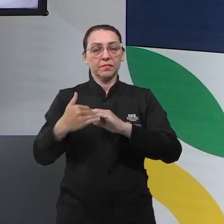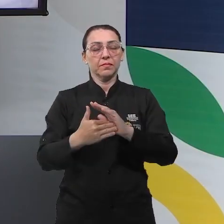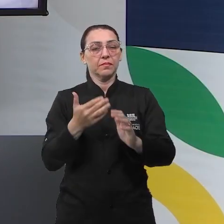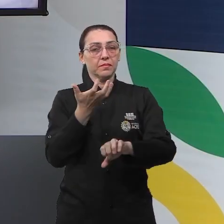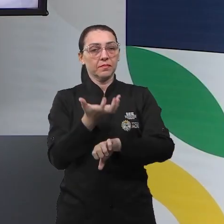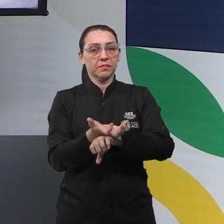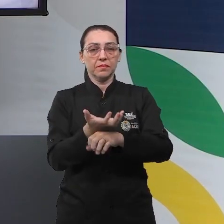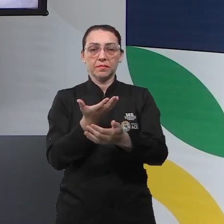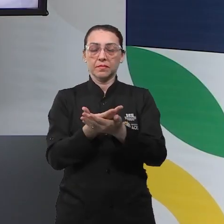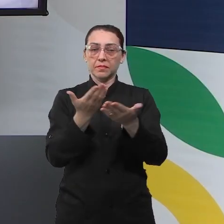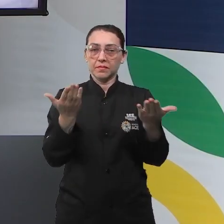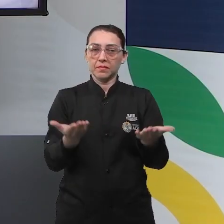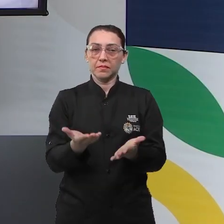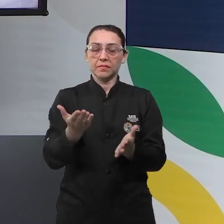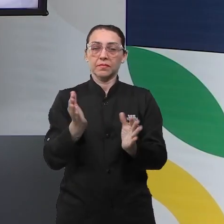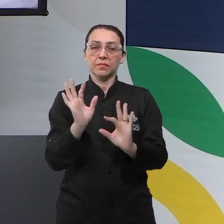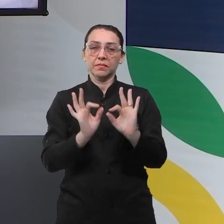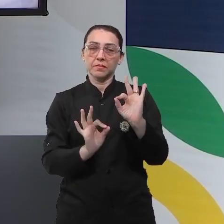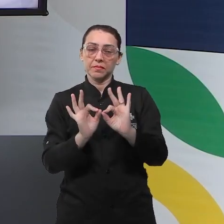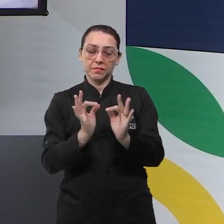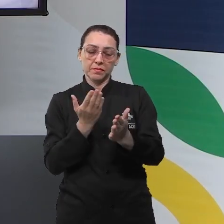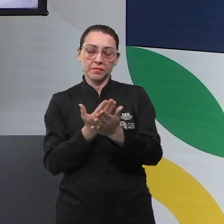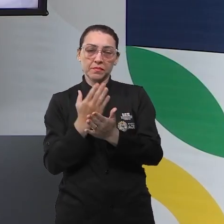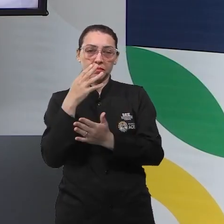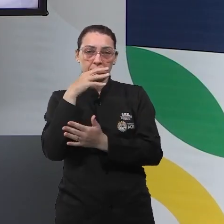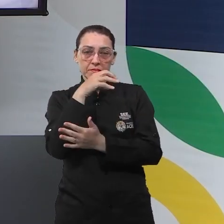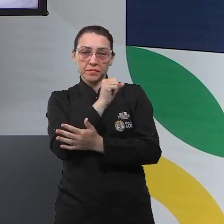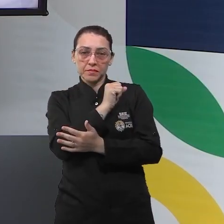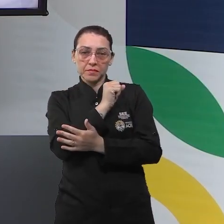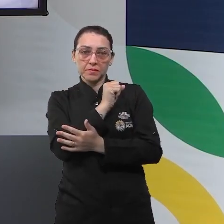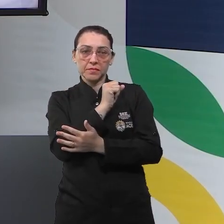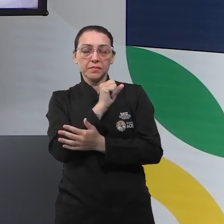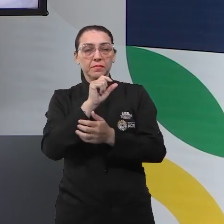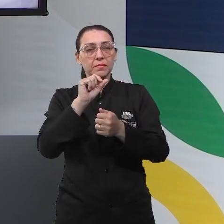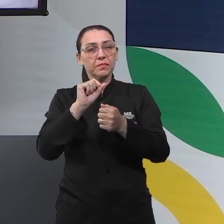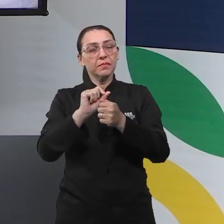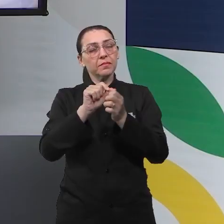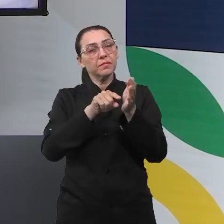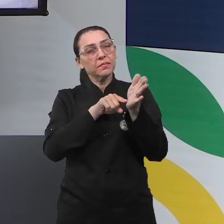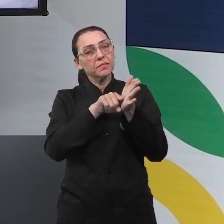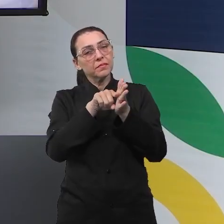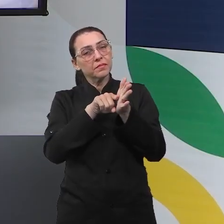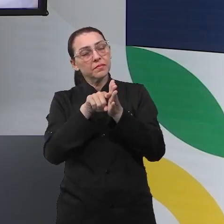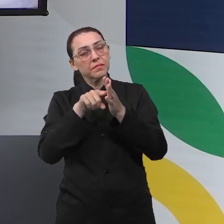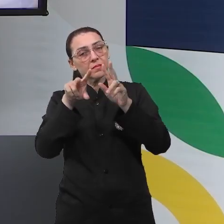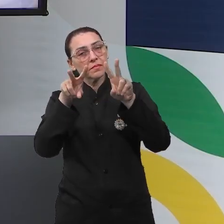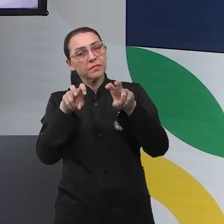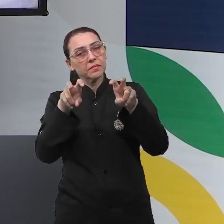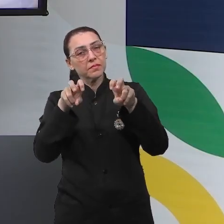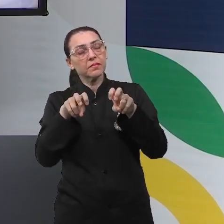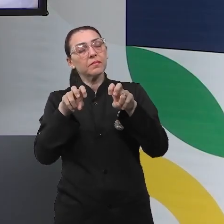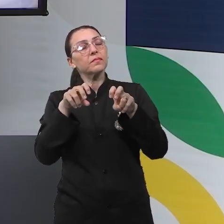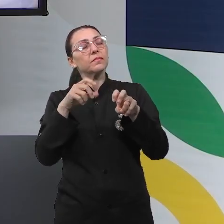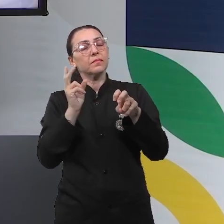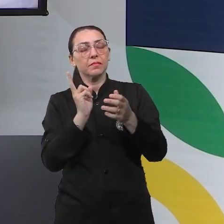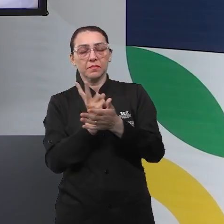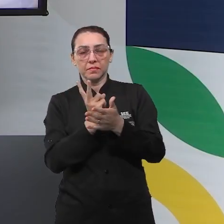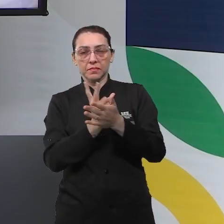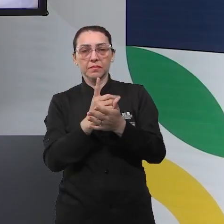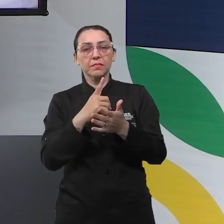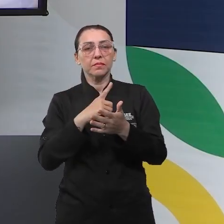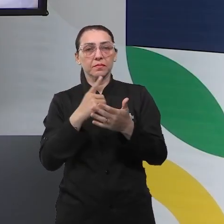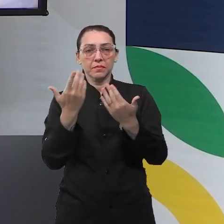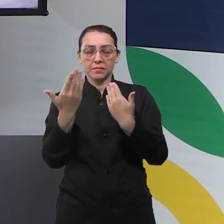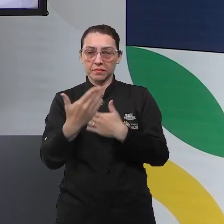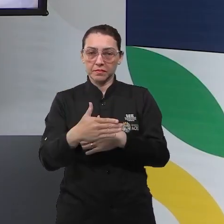hoje, nós vamos fazer esse preparatório aí, rapidinho. Eu fiz um levantamento de temas mais recorrentes que caem na prova